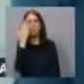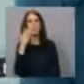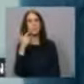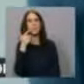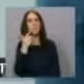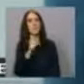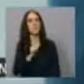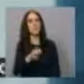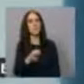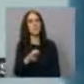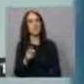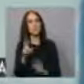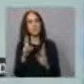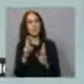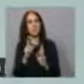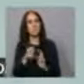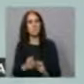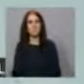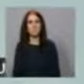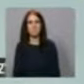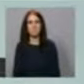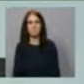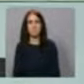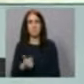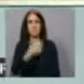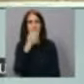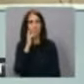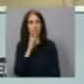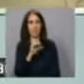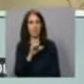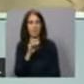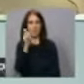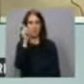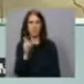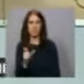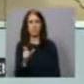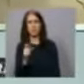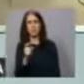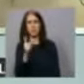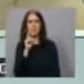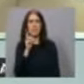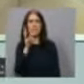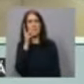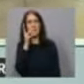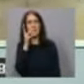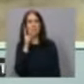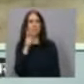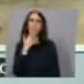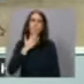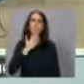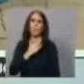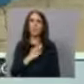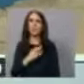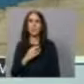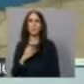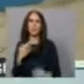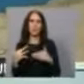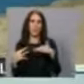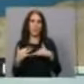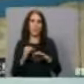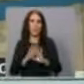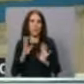quarta-feira? Bom dia, Carla. Hoje é, de facto, um dia quente, diríamos morno, morno, mas com... no futebol, claro, quente no futebol. Com